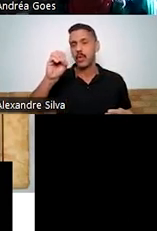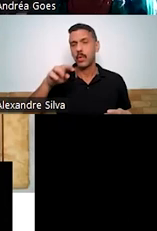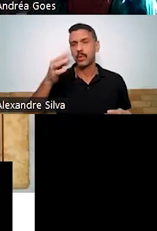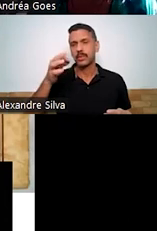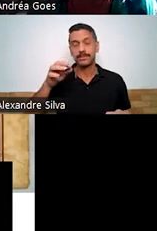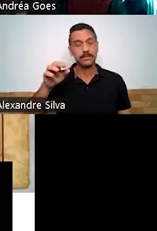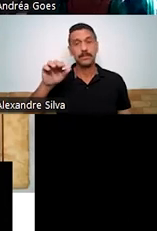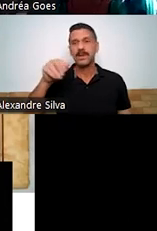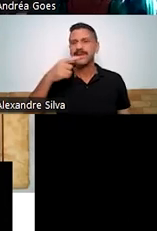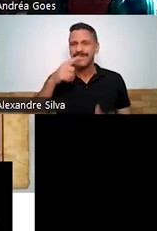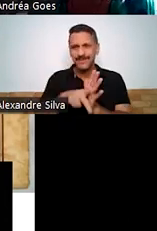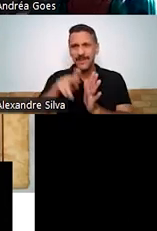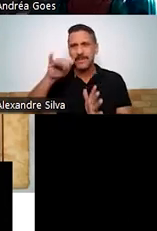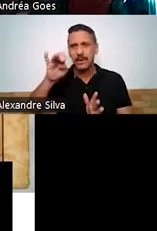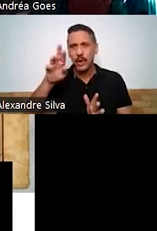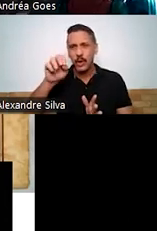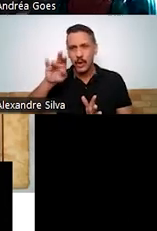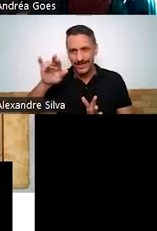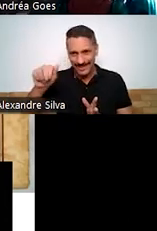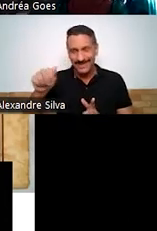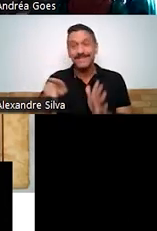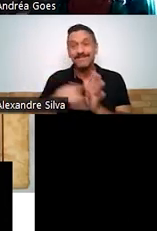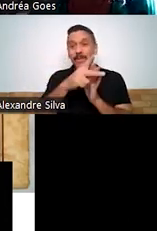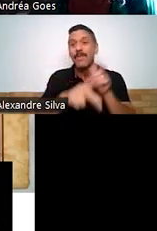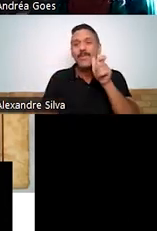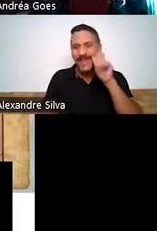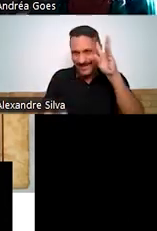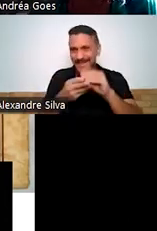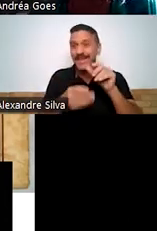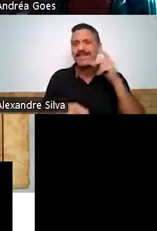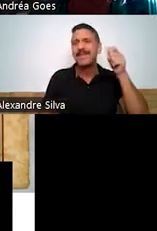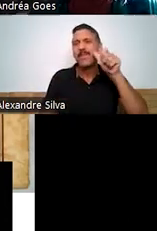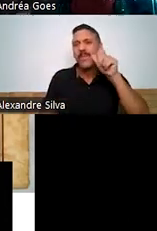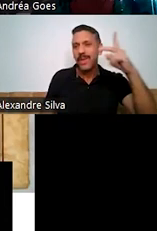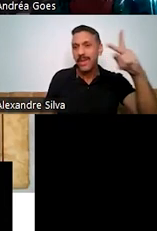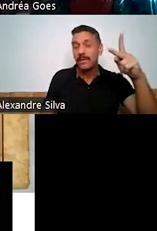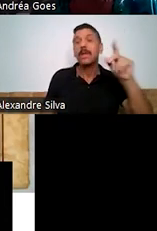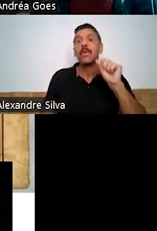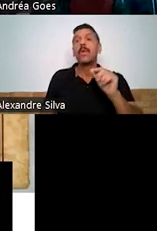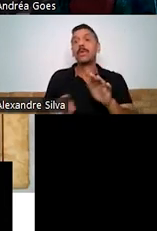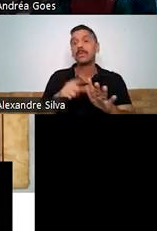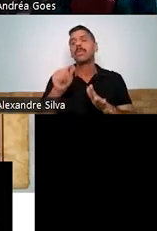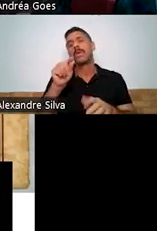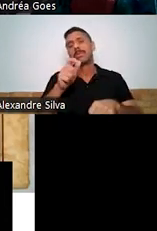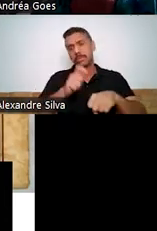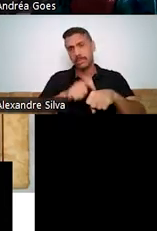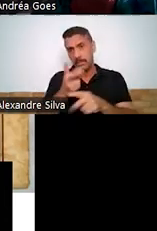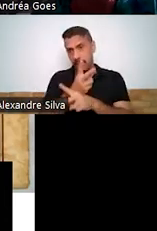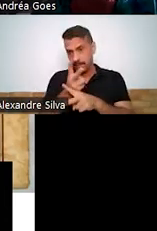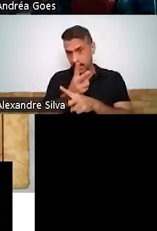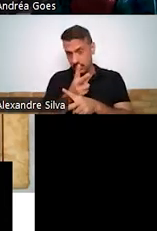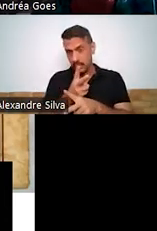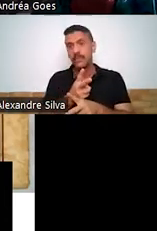família fictícia Terra Cambará. Então, O Tempo e o Vento foi publicado em 3 etapas, né, de